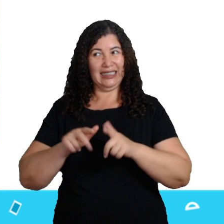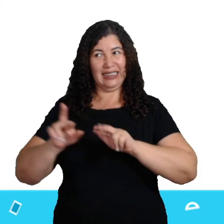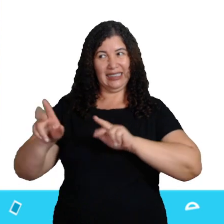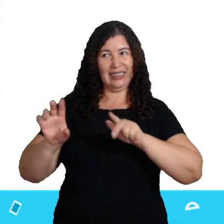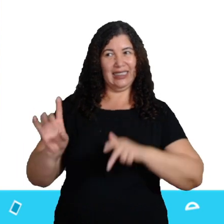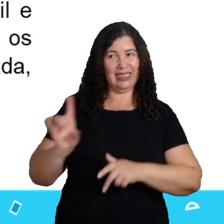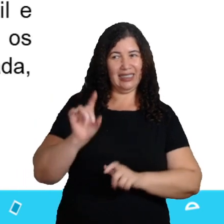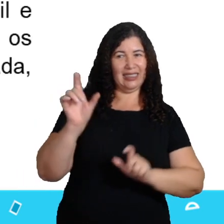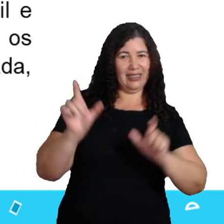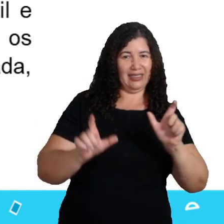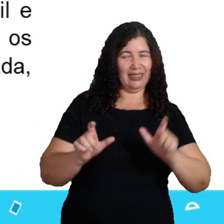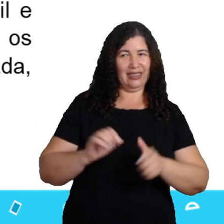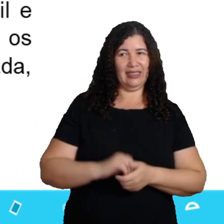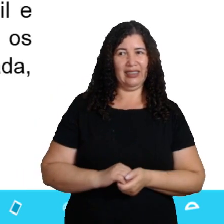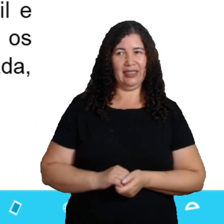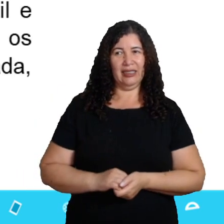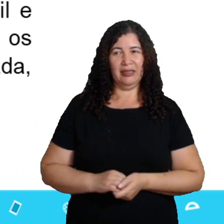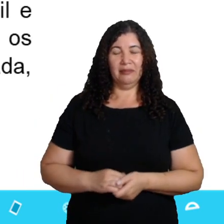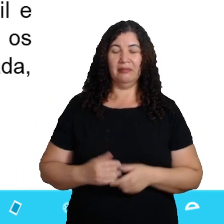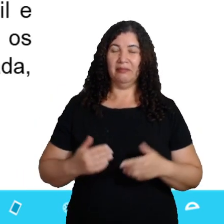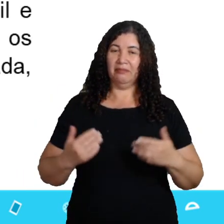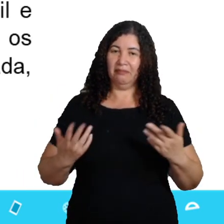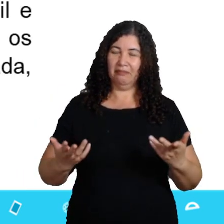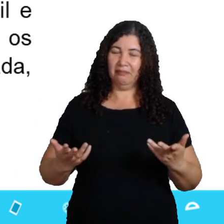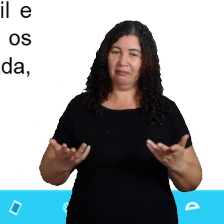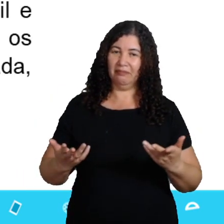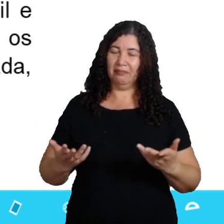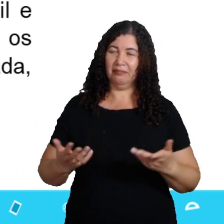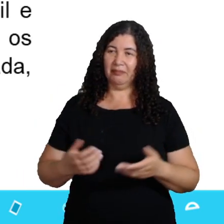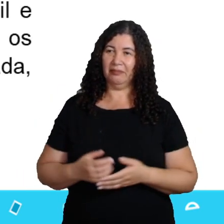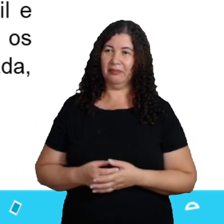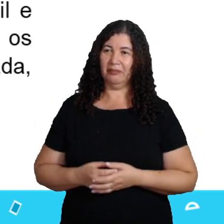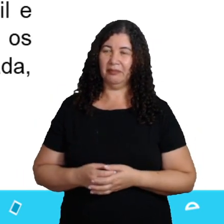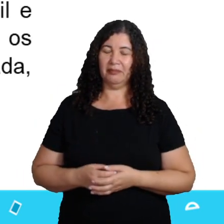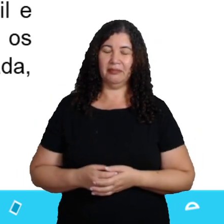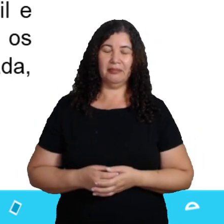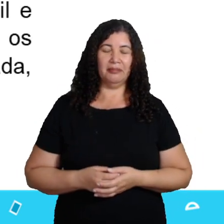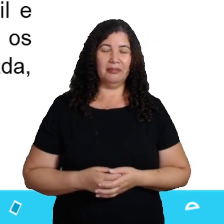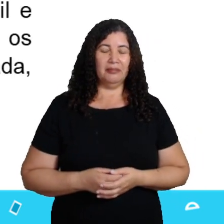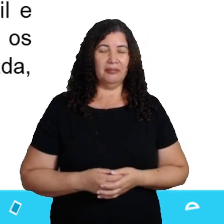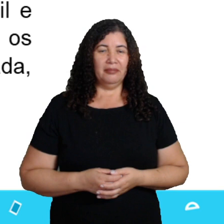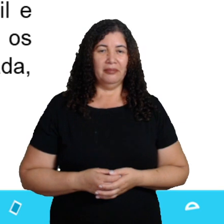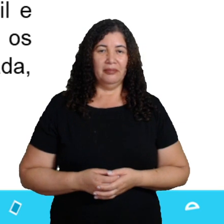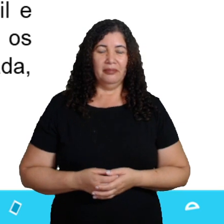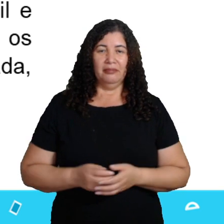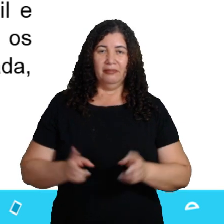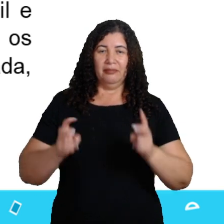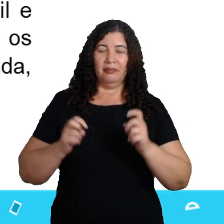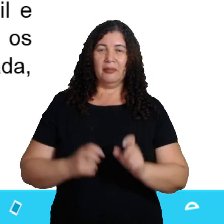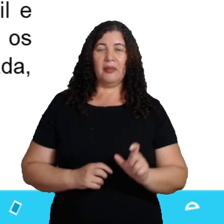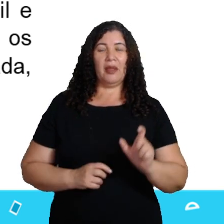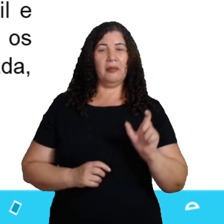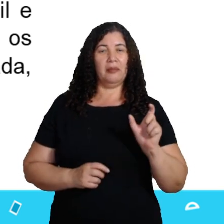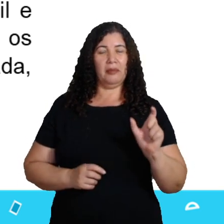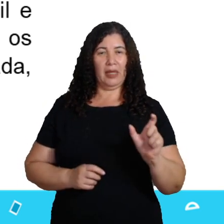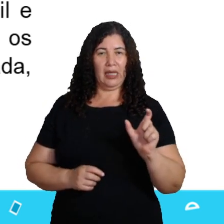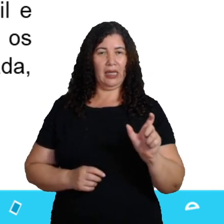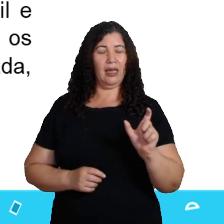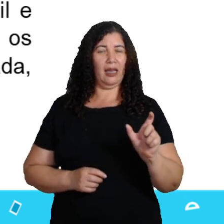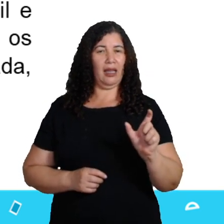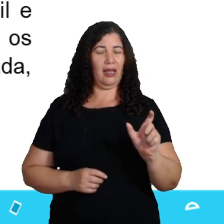não é verdade? Então, voltando aqui no nosso conteúdo, notem que a palavra, que a